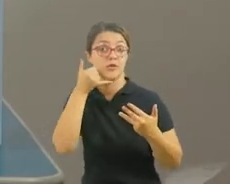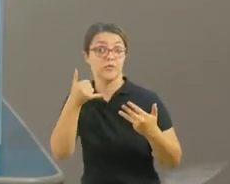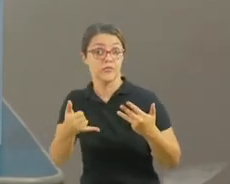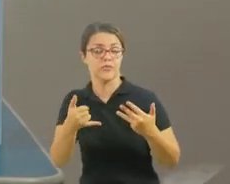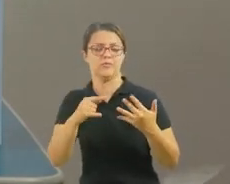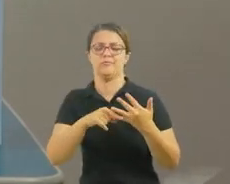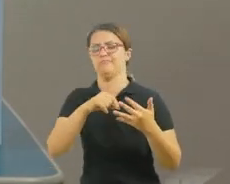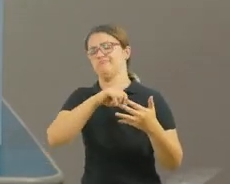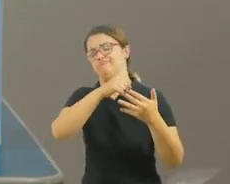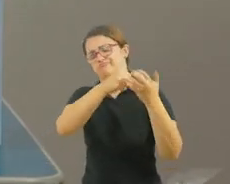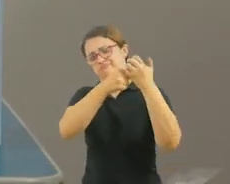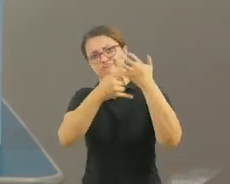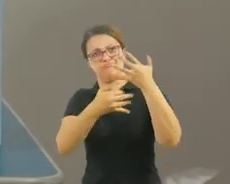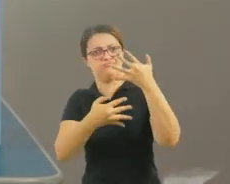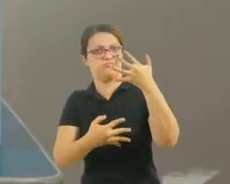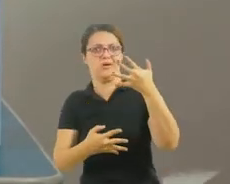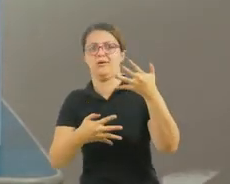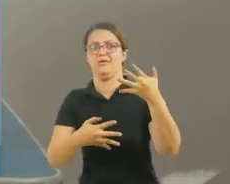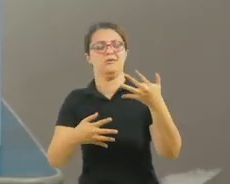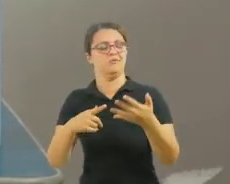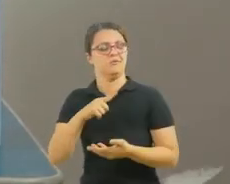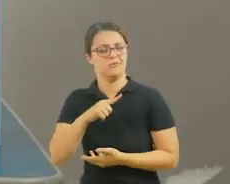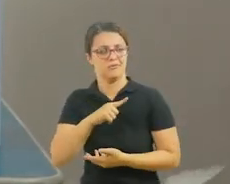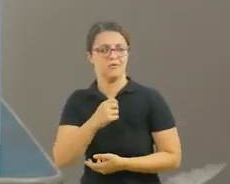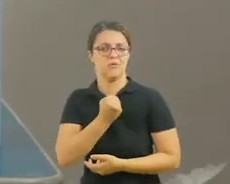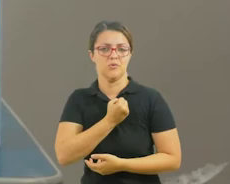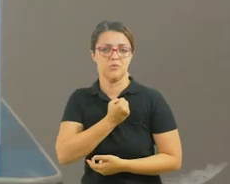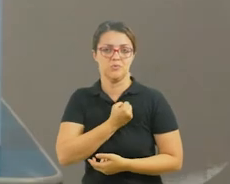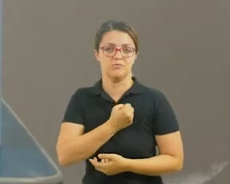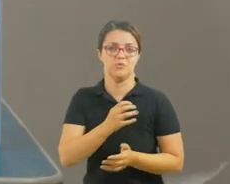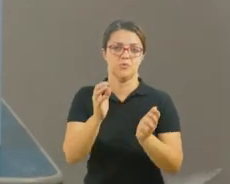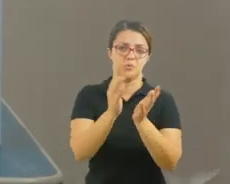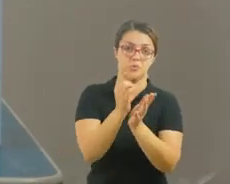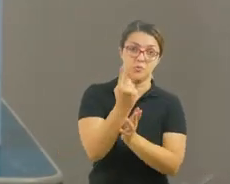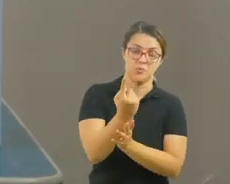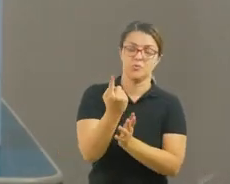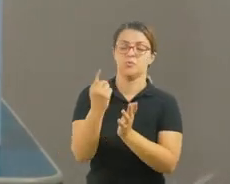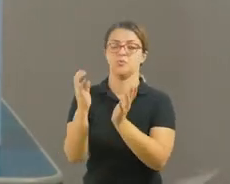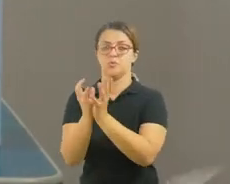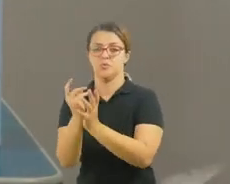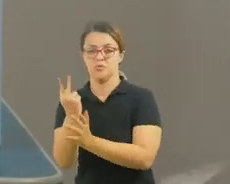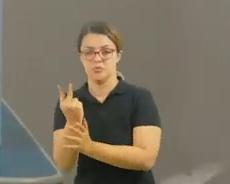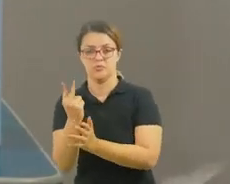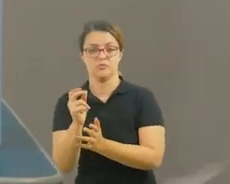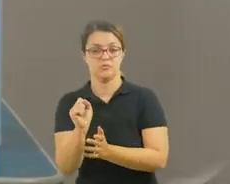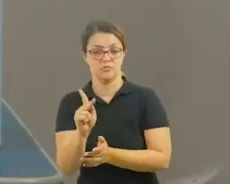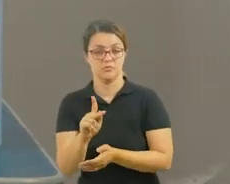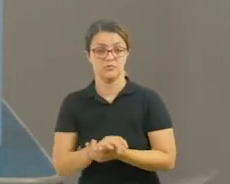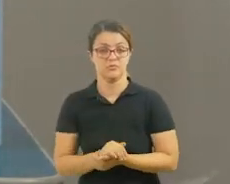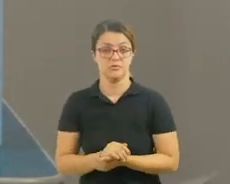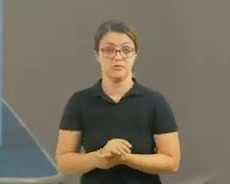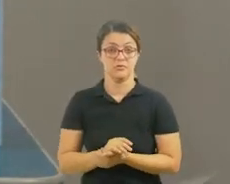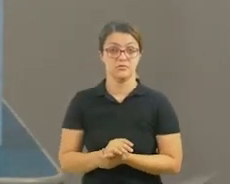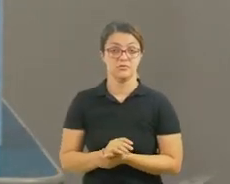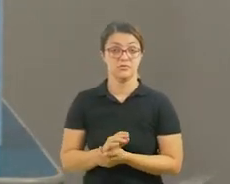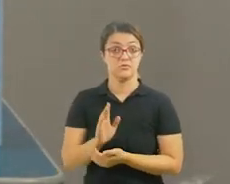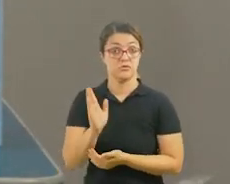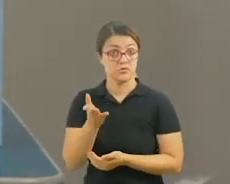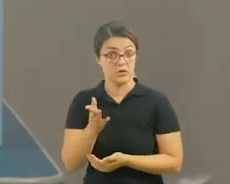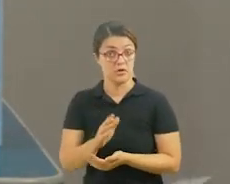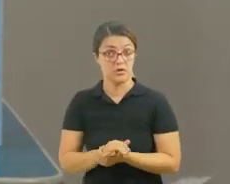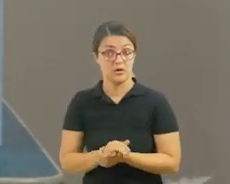casa, telefone e etc. Essa atividade é para o termo 1 e termo 2, ok?